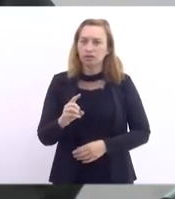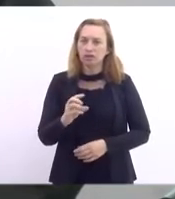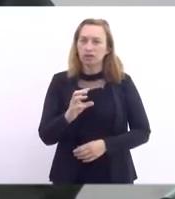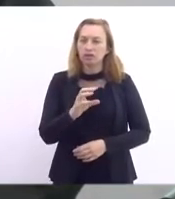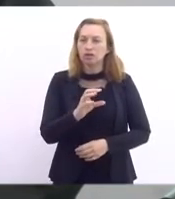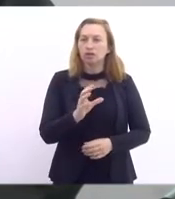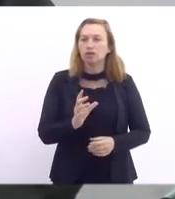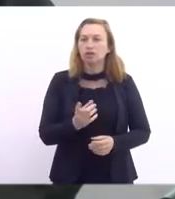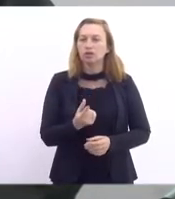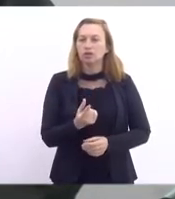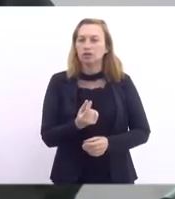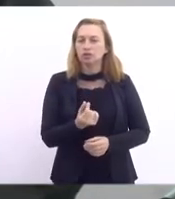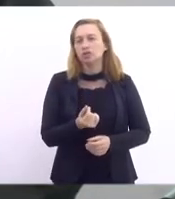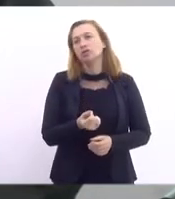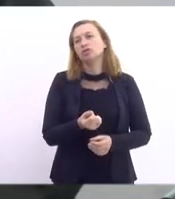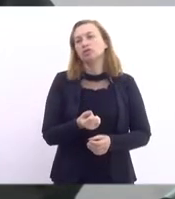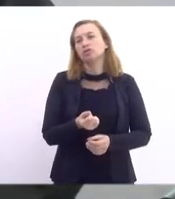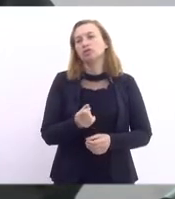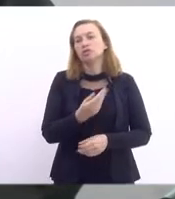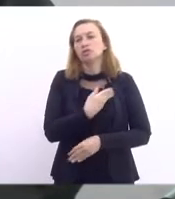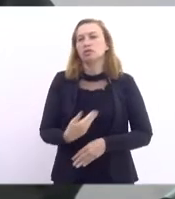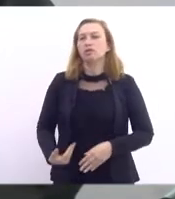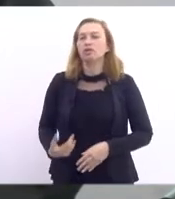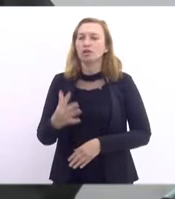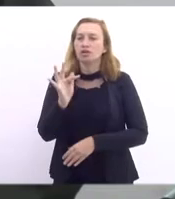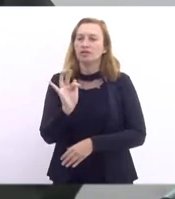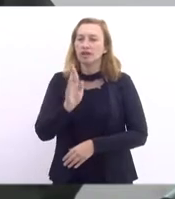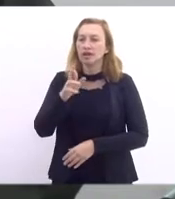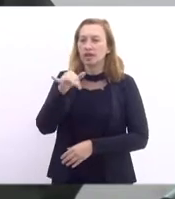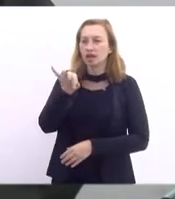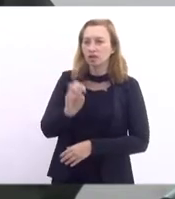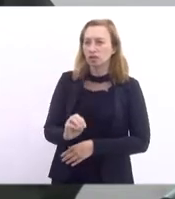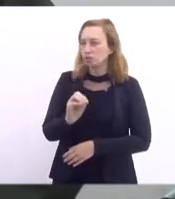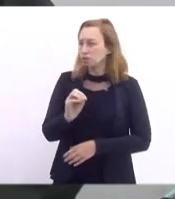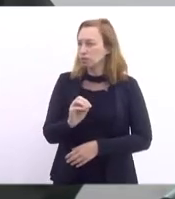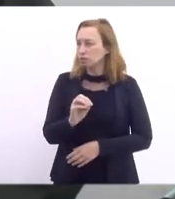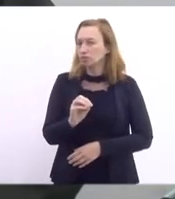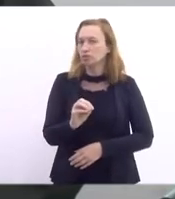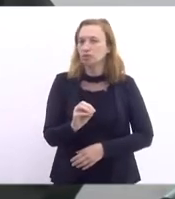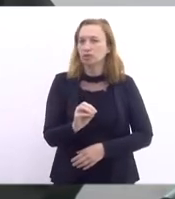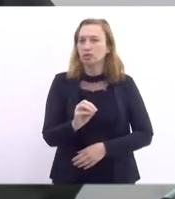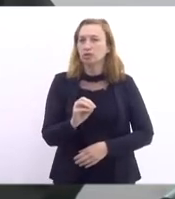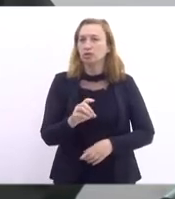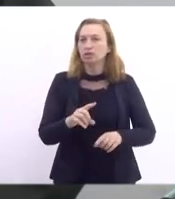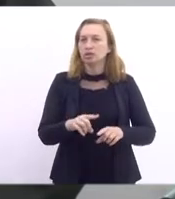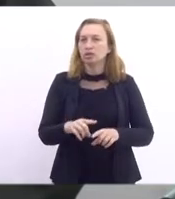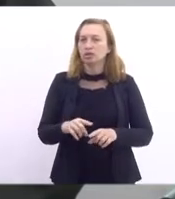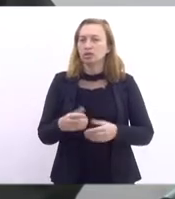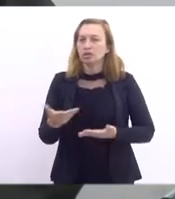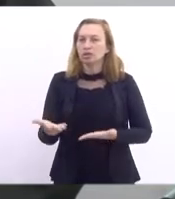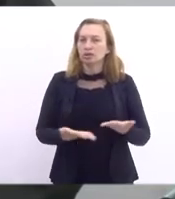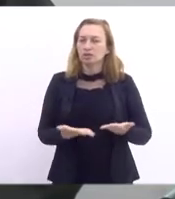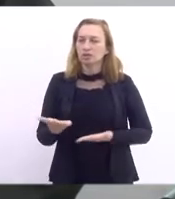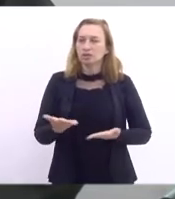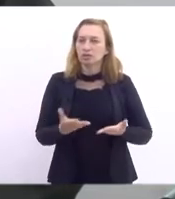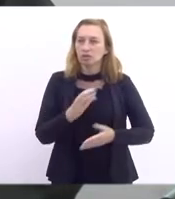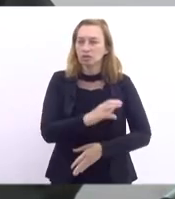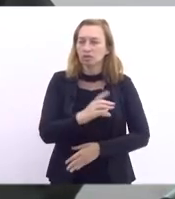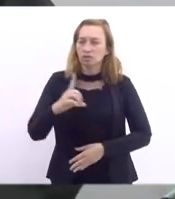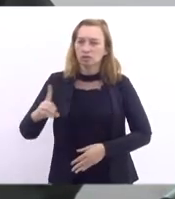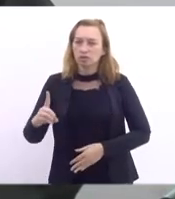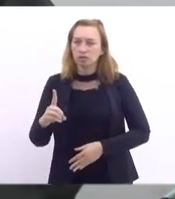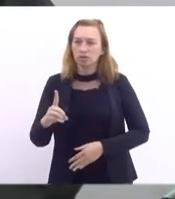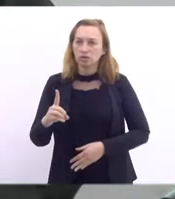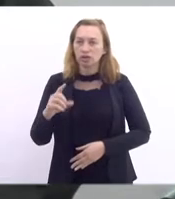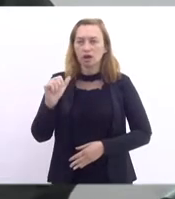e o Seu Fernando graça klautau de Araújo Servidor da Coordenadoria de auditoria